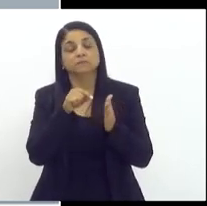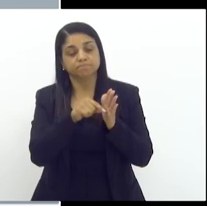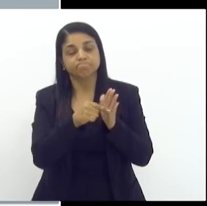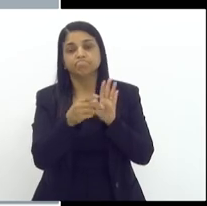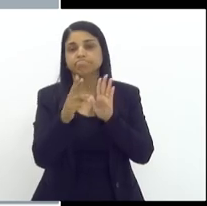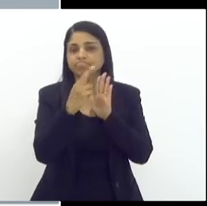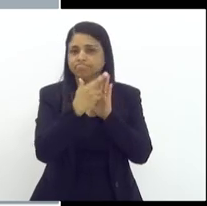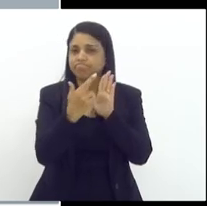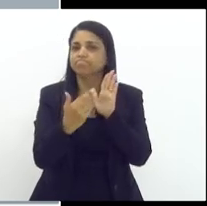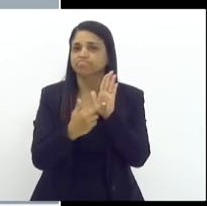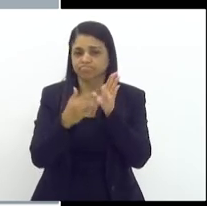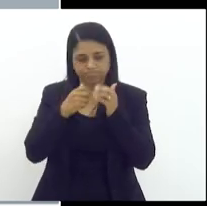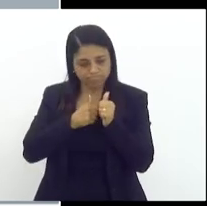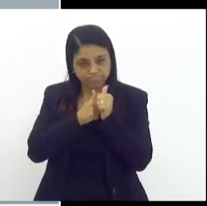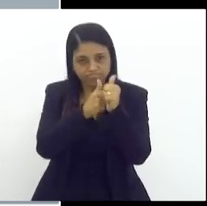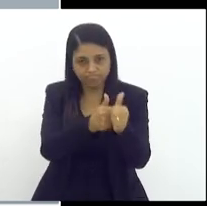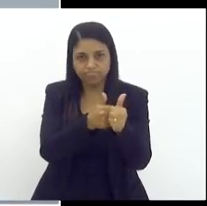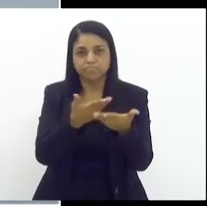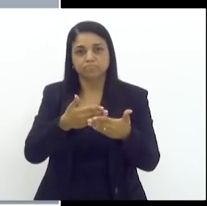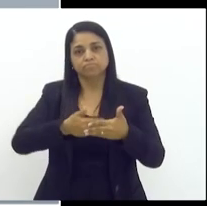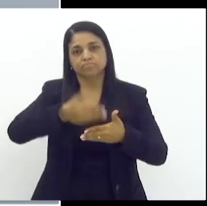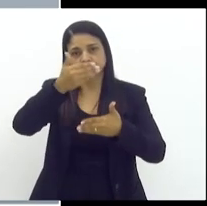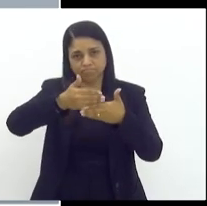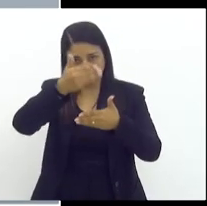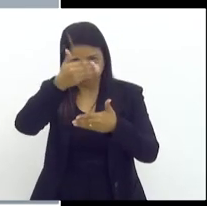vamos em frente